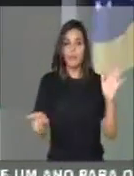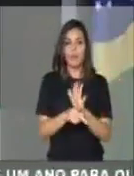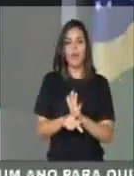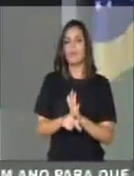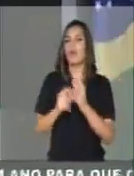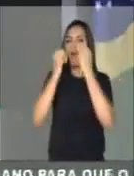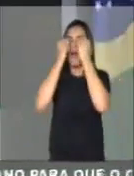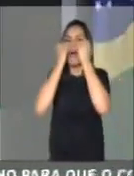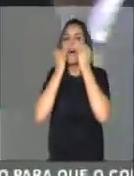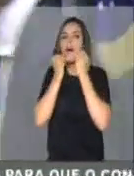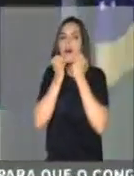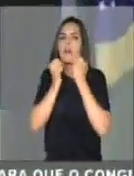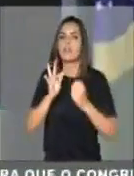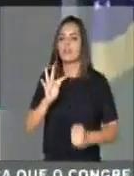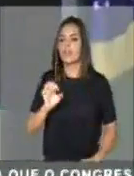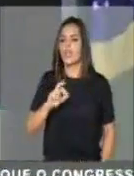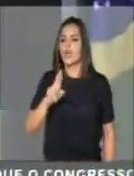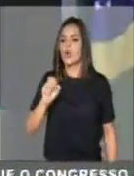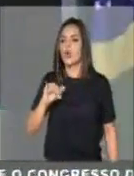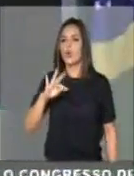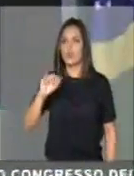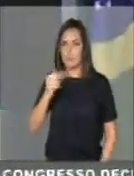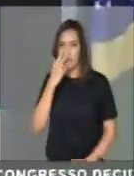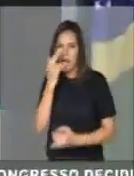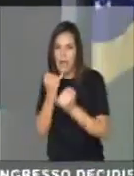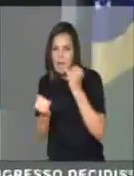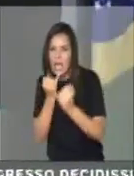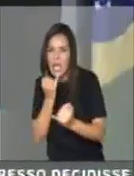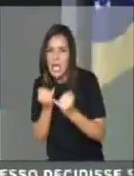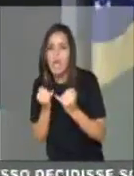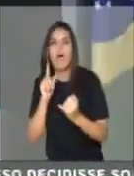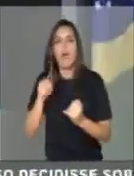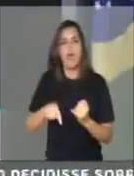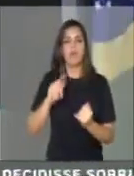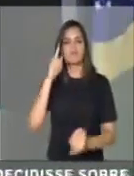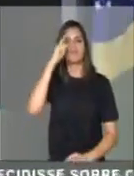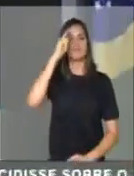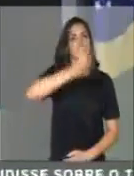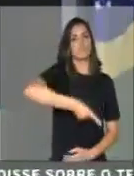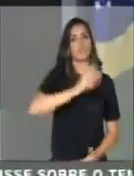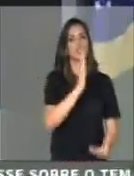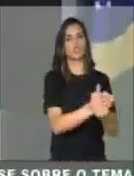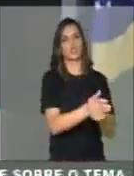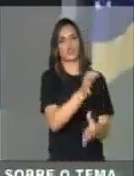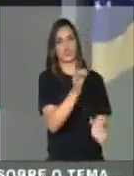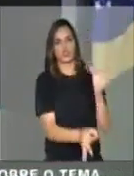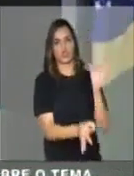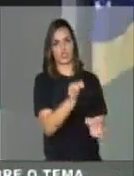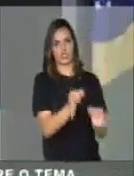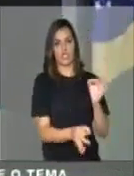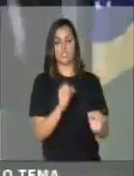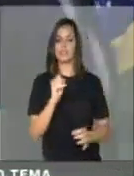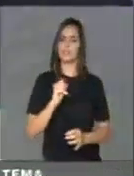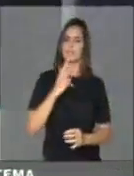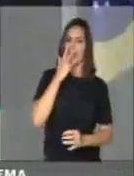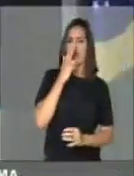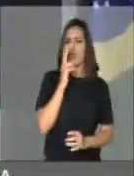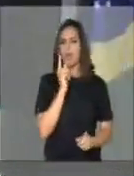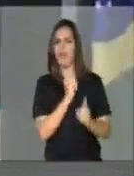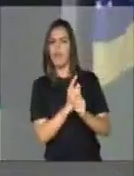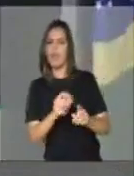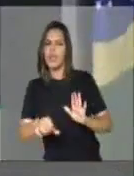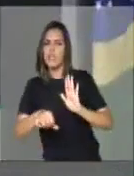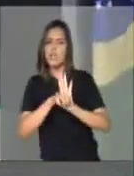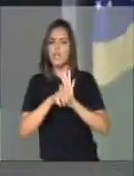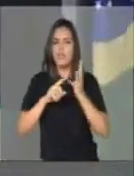à prática e organizações terroristas e ao seu financiamento, se possa decretar judicialmente, havendo indícios suficientes